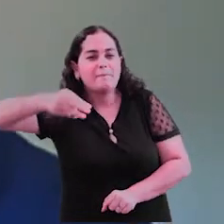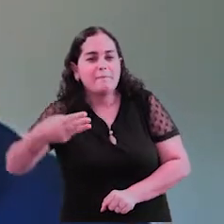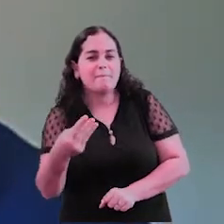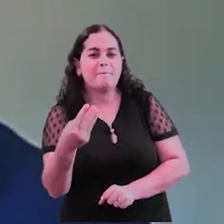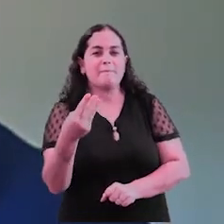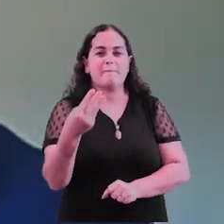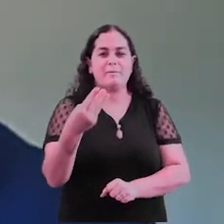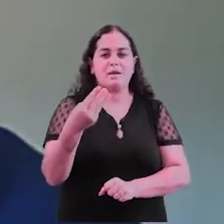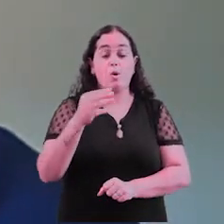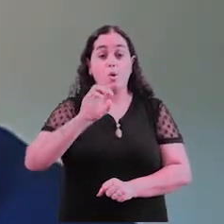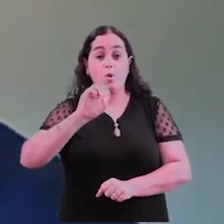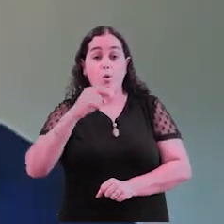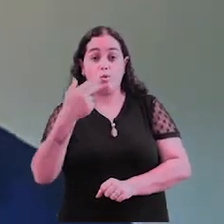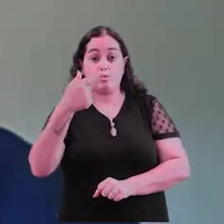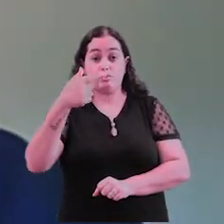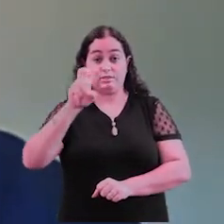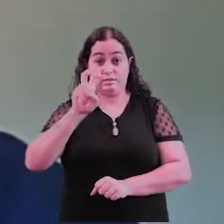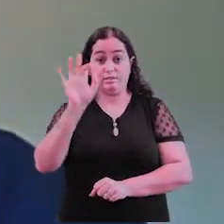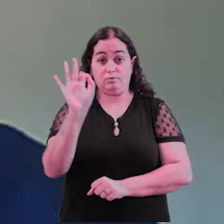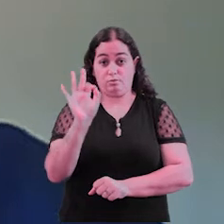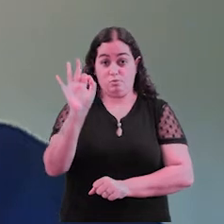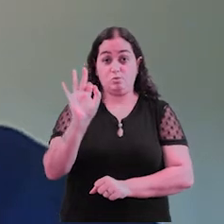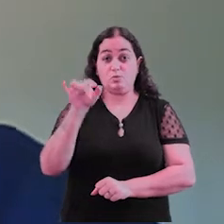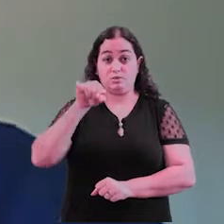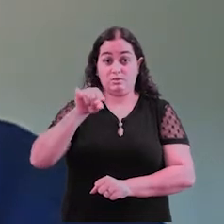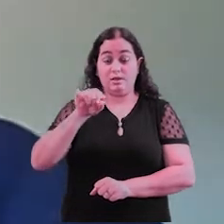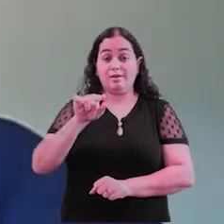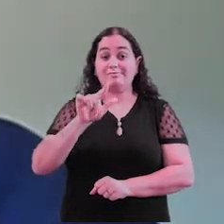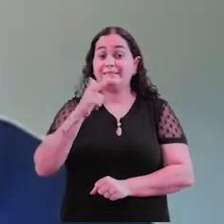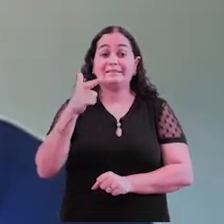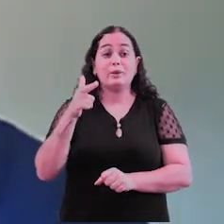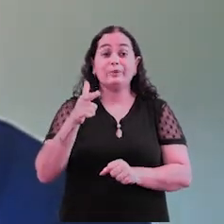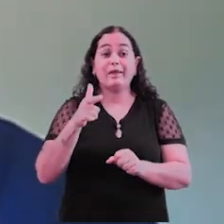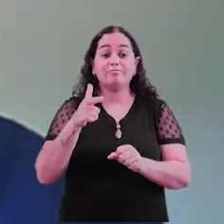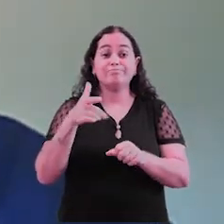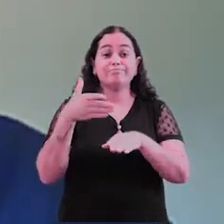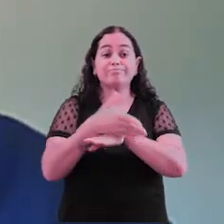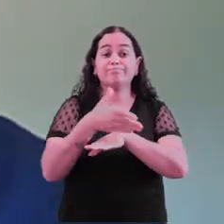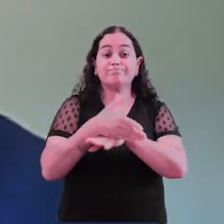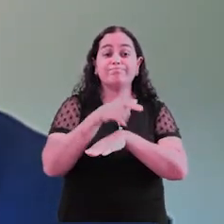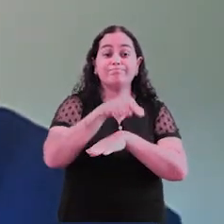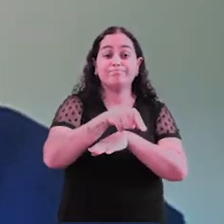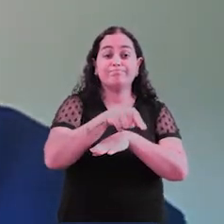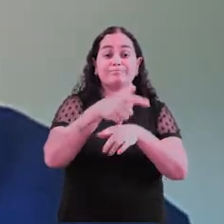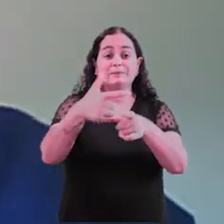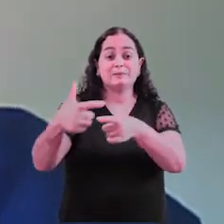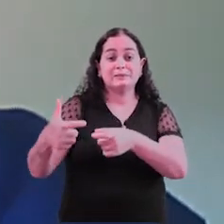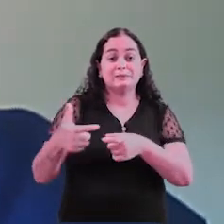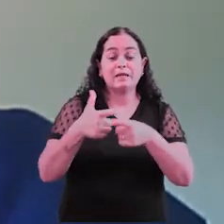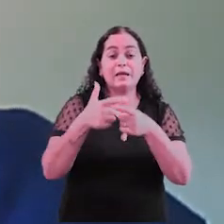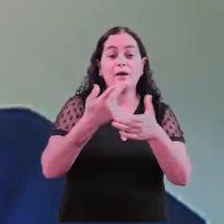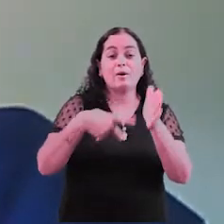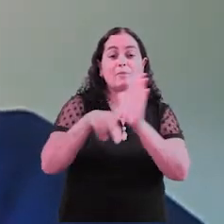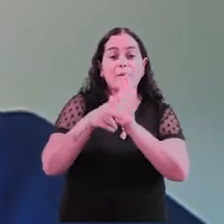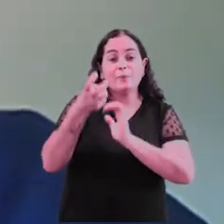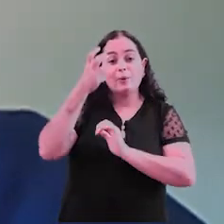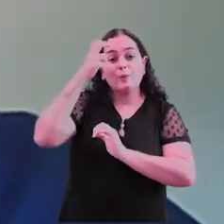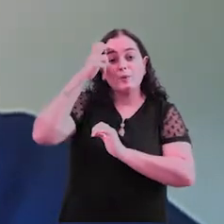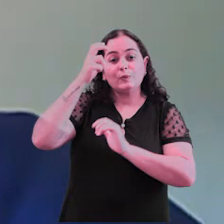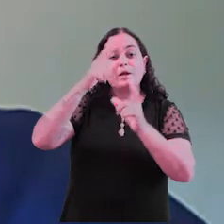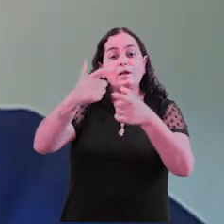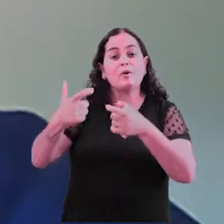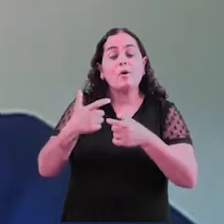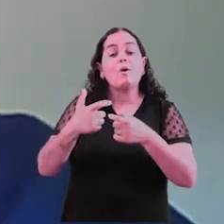milhões de brasileiros, os 75% restantes, não têm acesso a estes espaços científico-culturais e